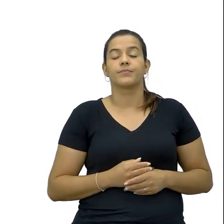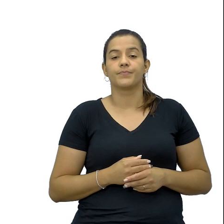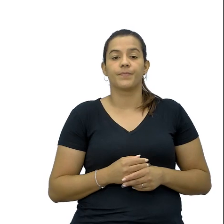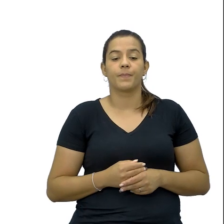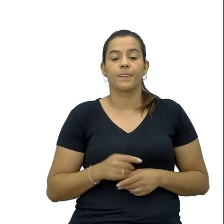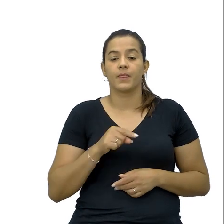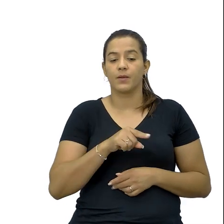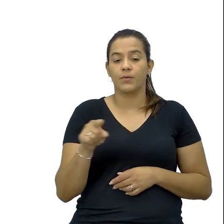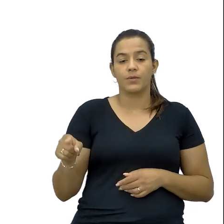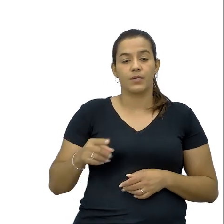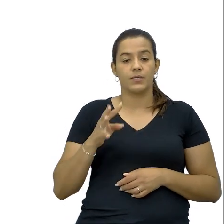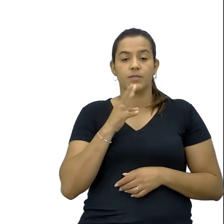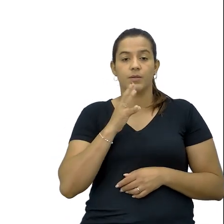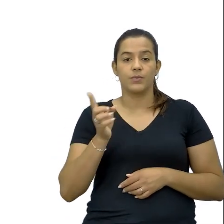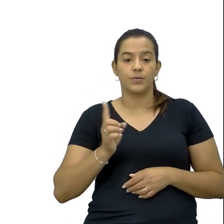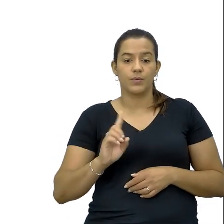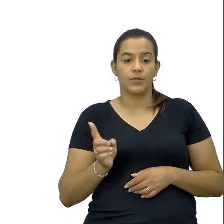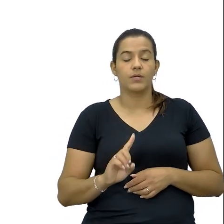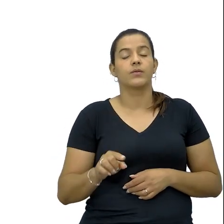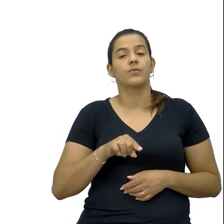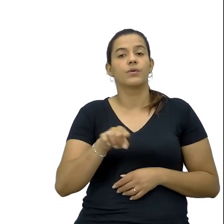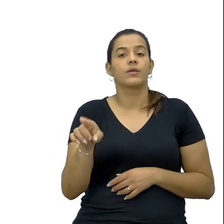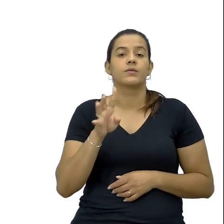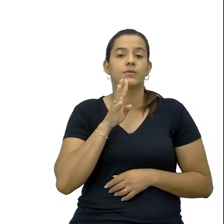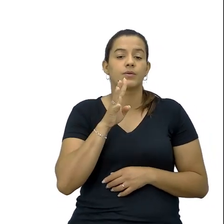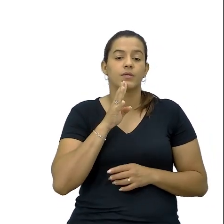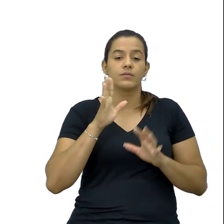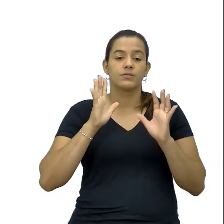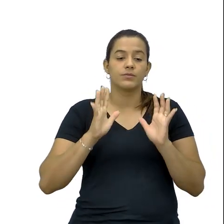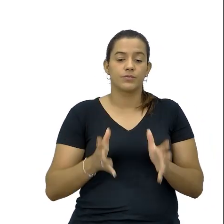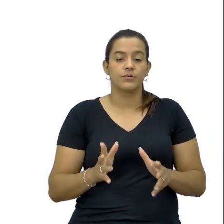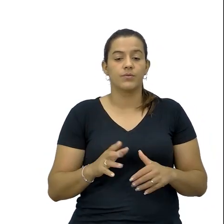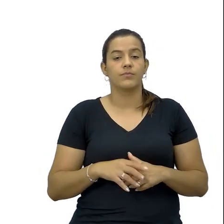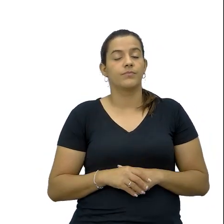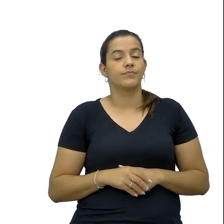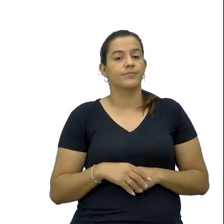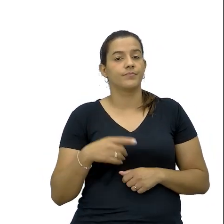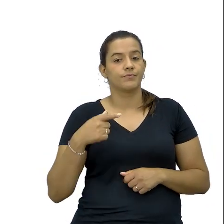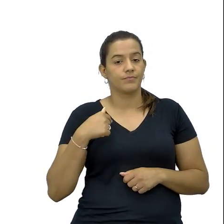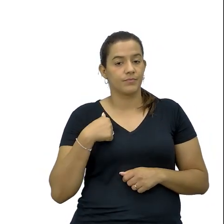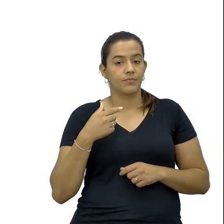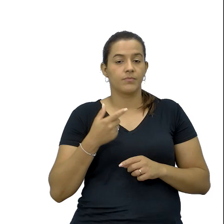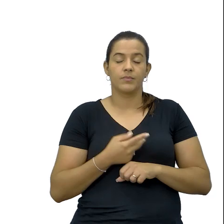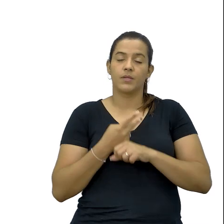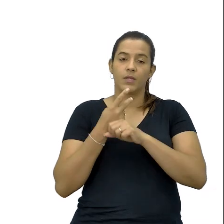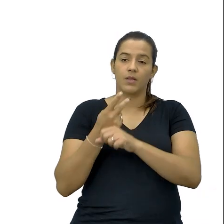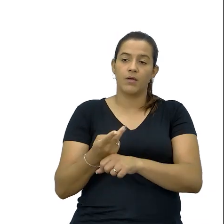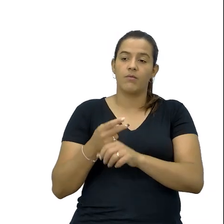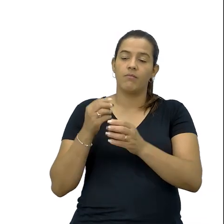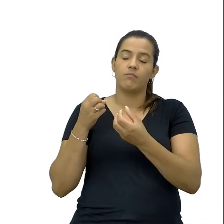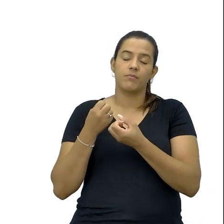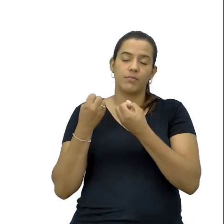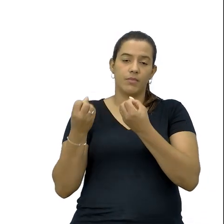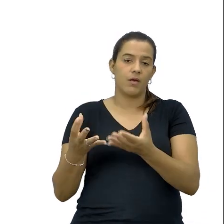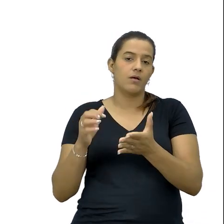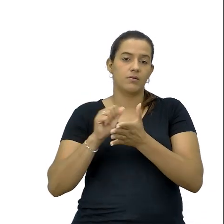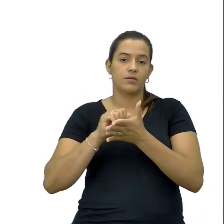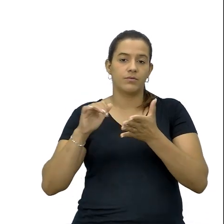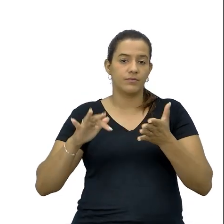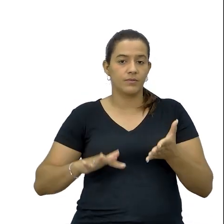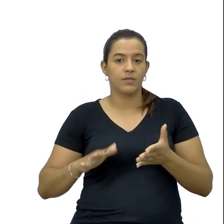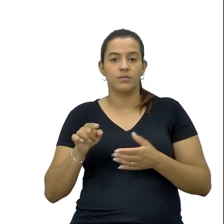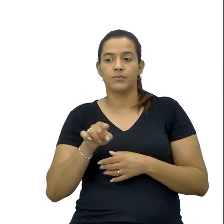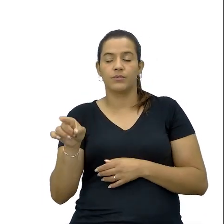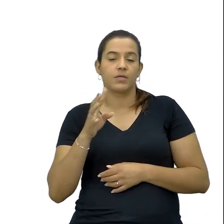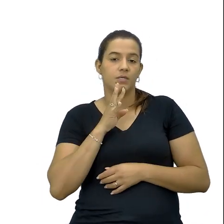o que eles não conhecem ou o que eles conhecem sobre, para mim levar mais atividades, né, do que eles